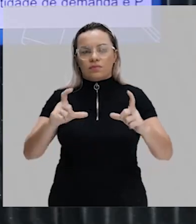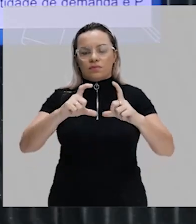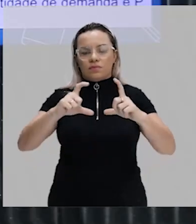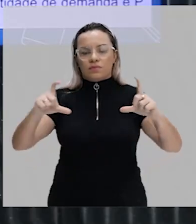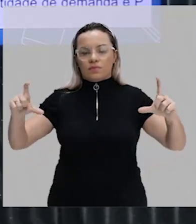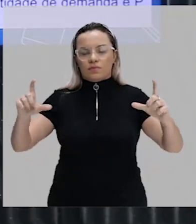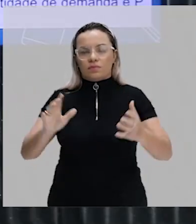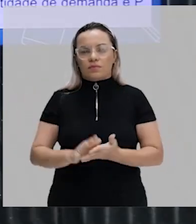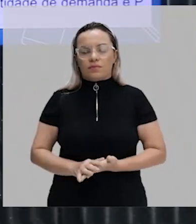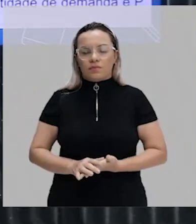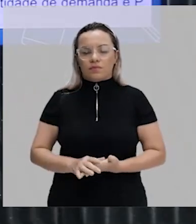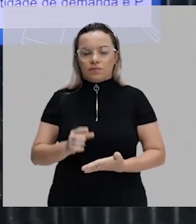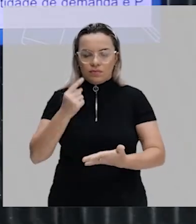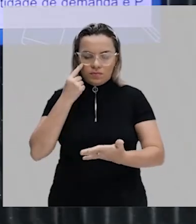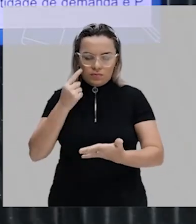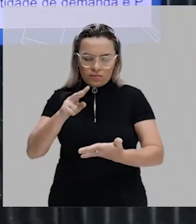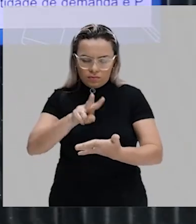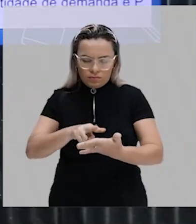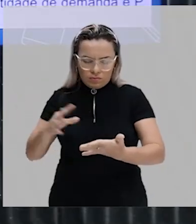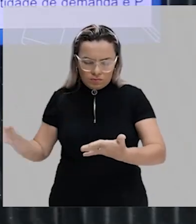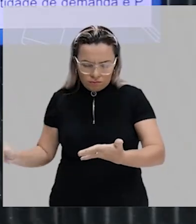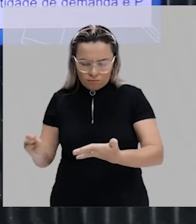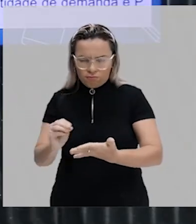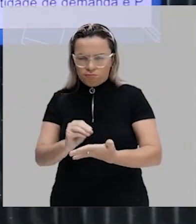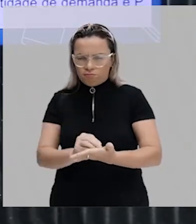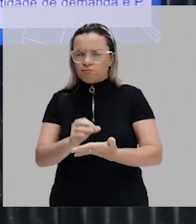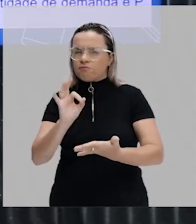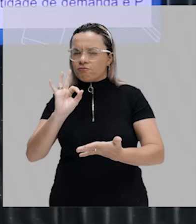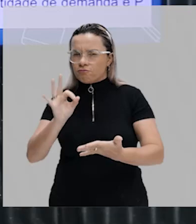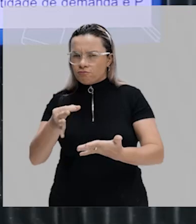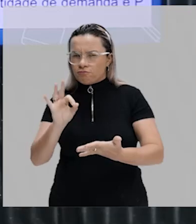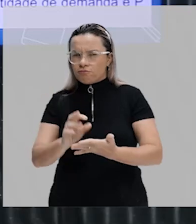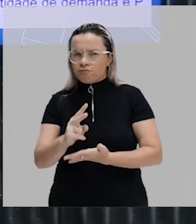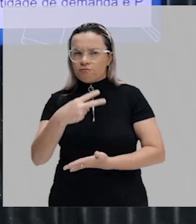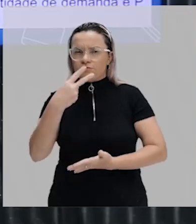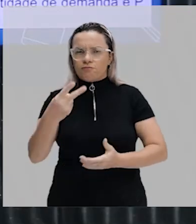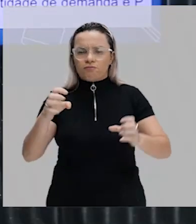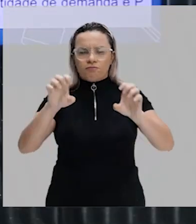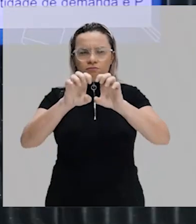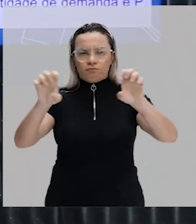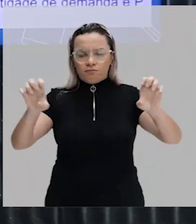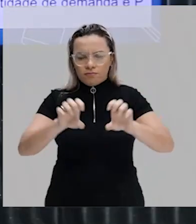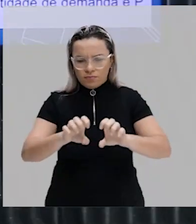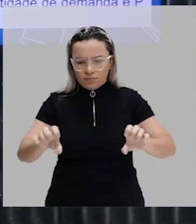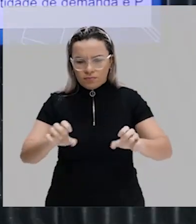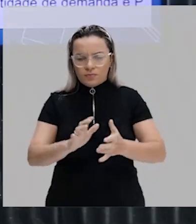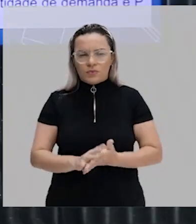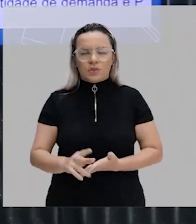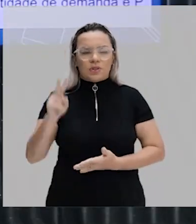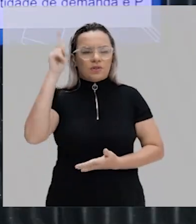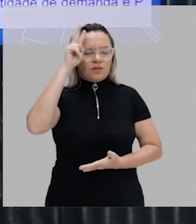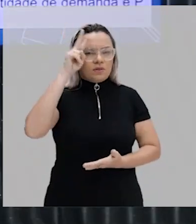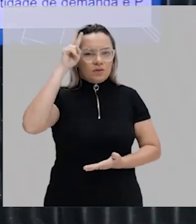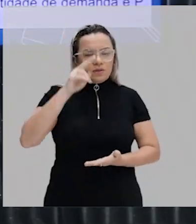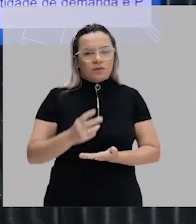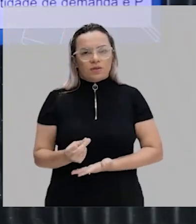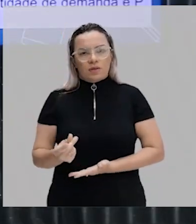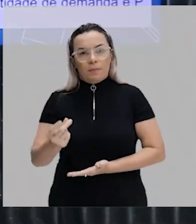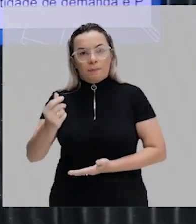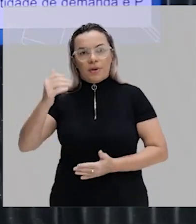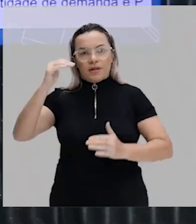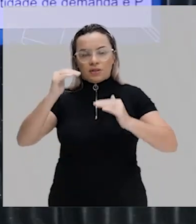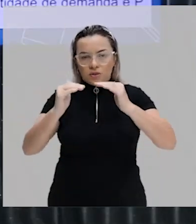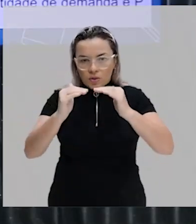né, verificar se você anotou direitinho, tá? Essas duas equações. E lembra, ele falou de preço de